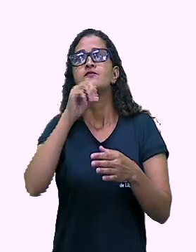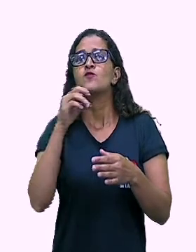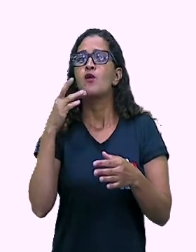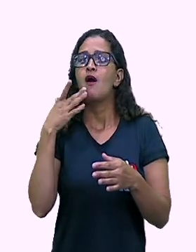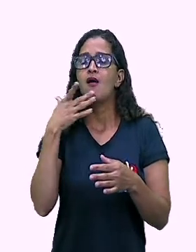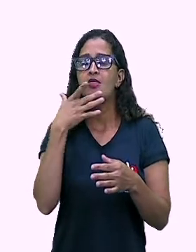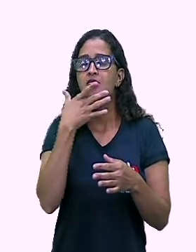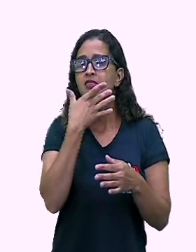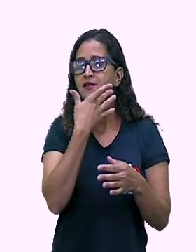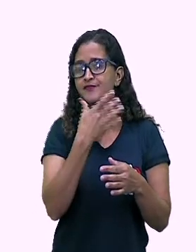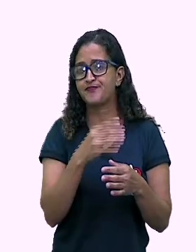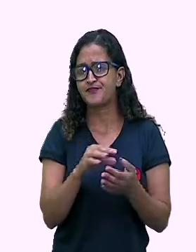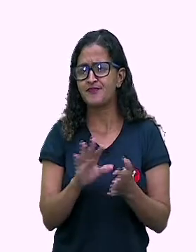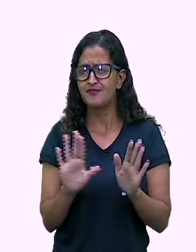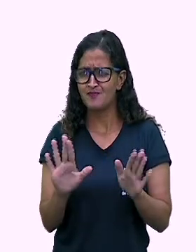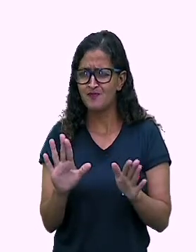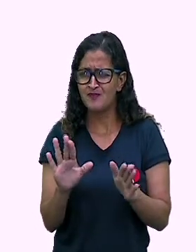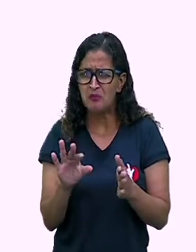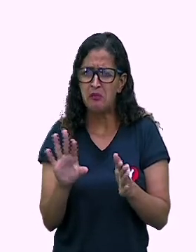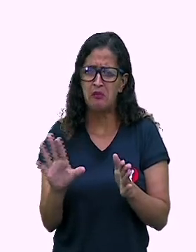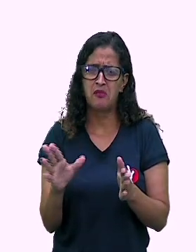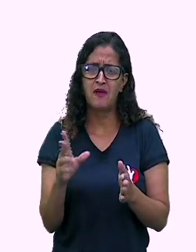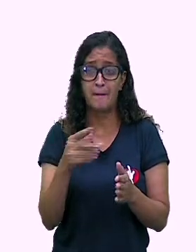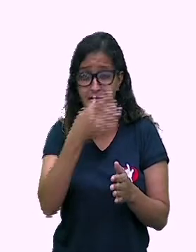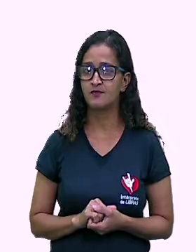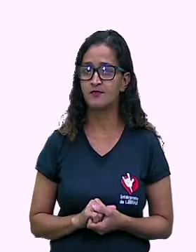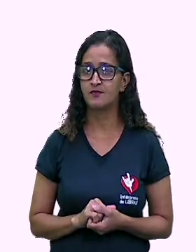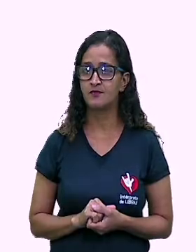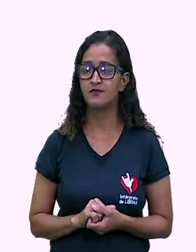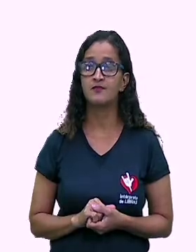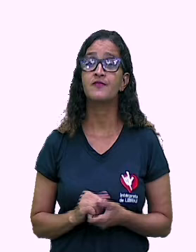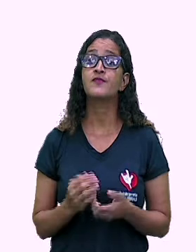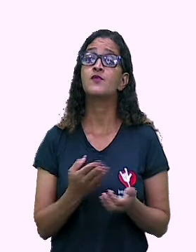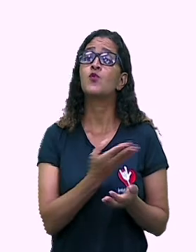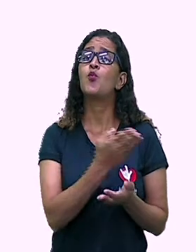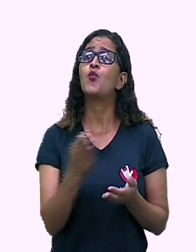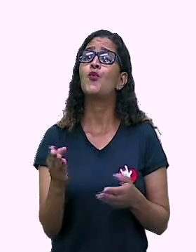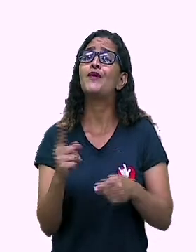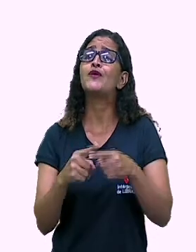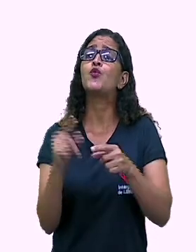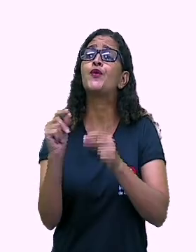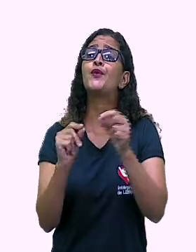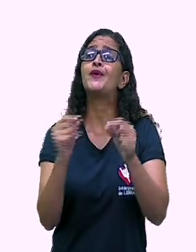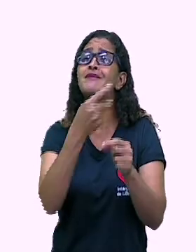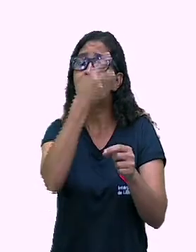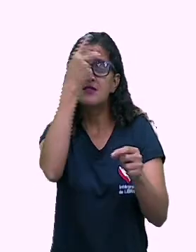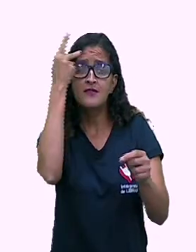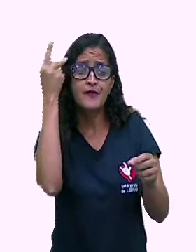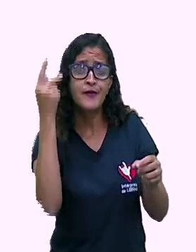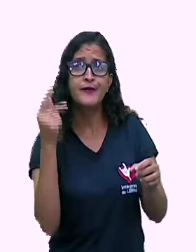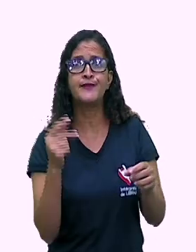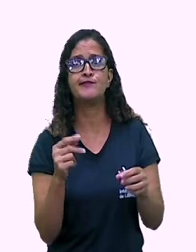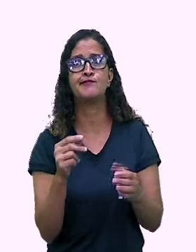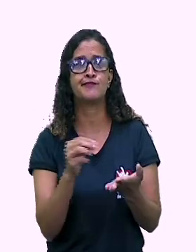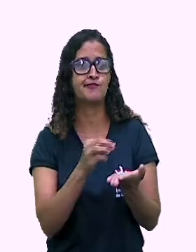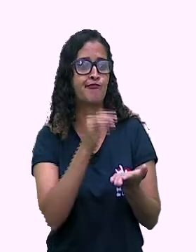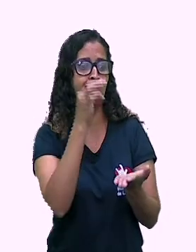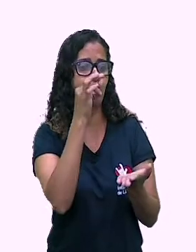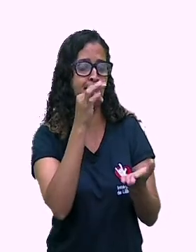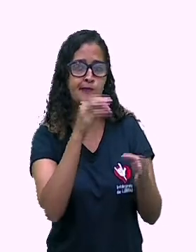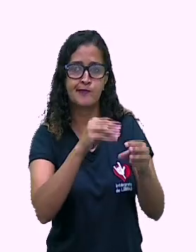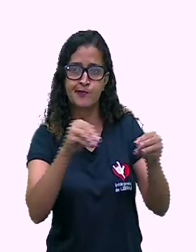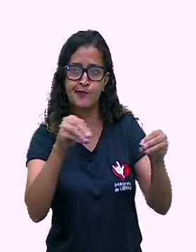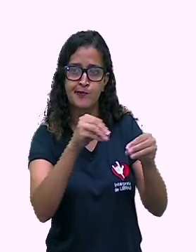o café e o café parece que ele está velho, porque você não guardou o pó de café